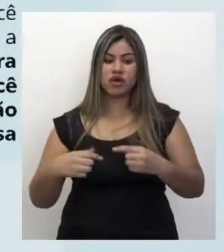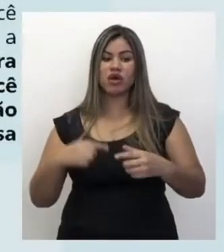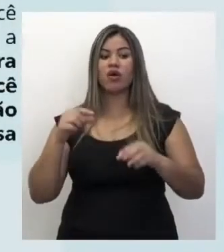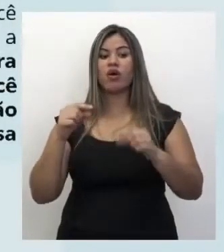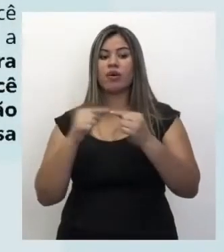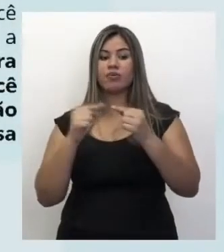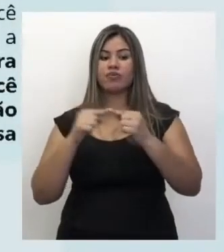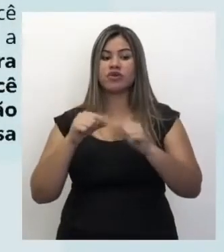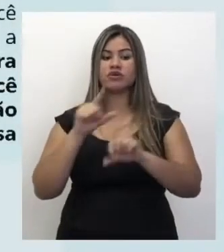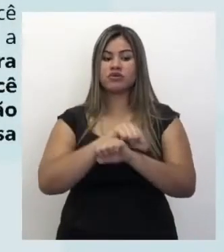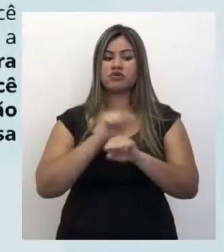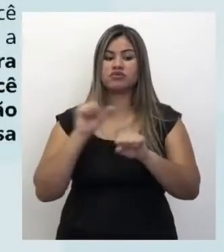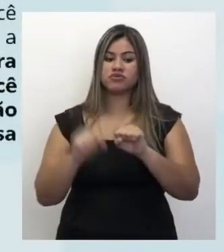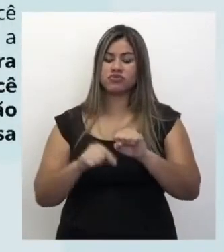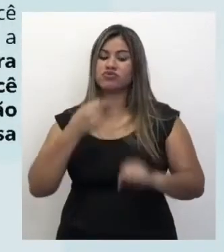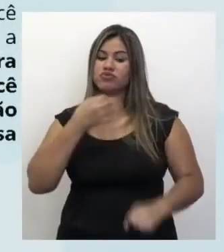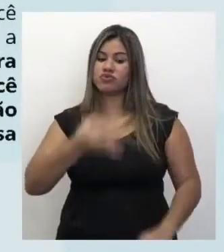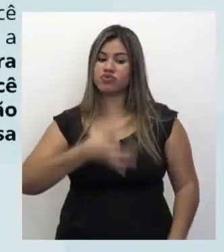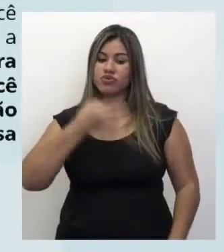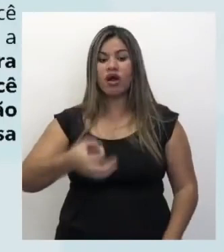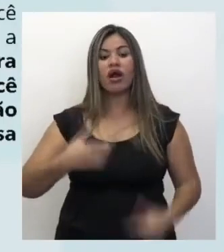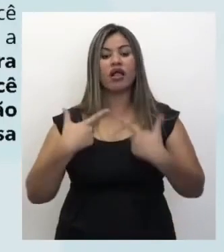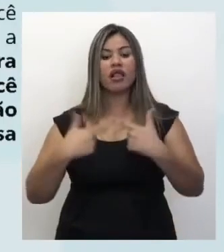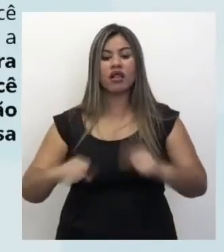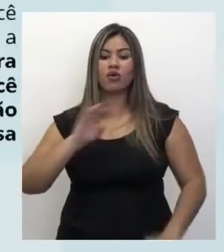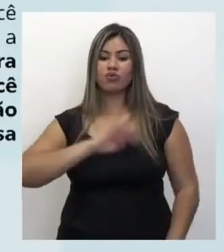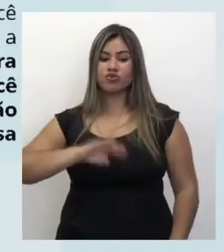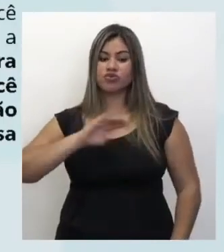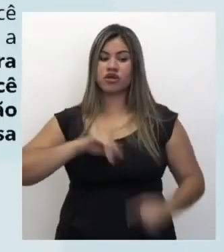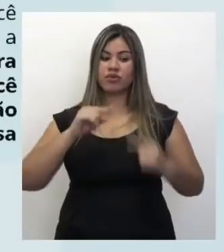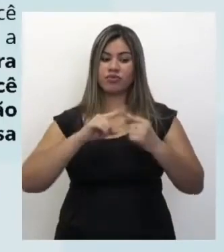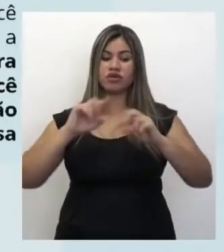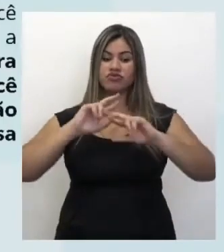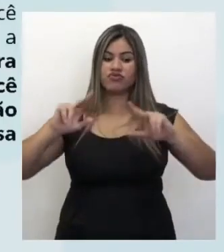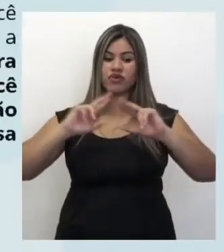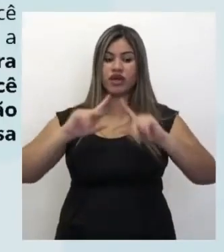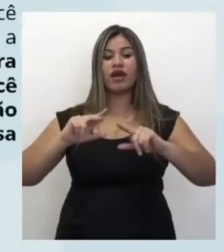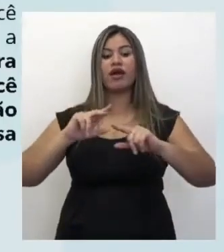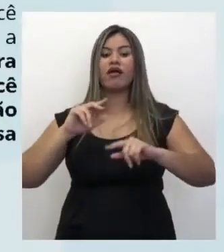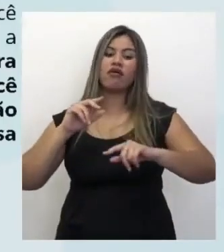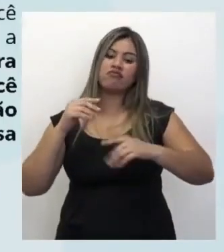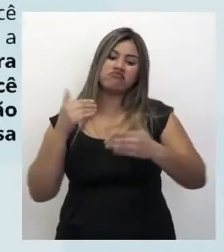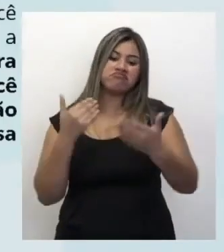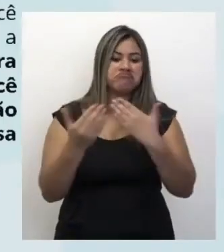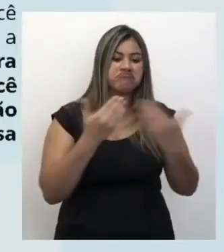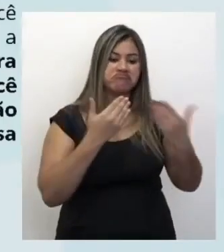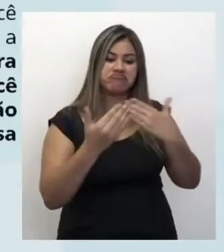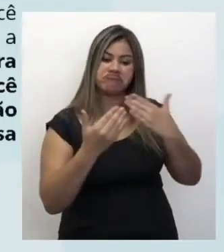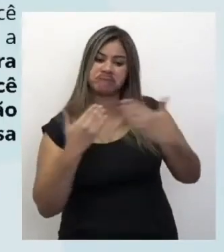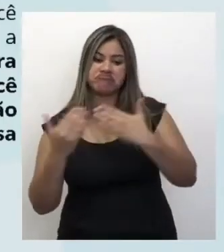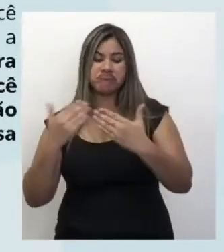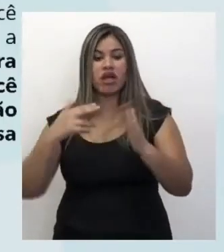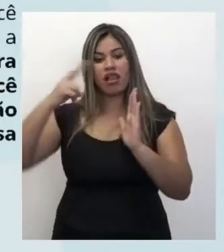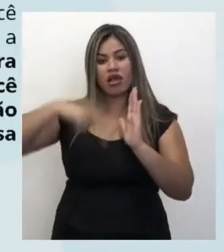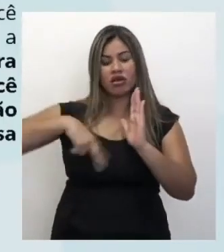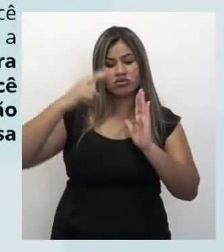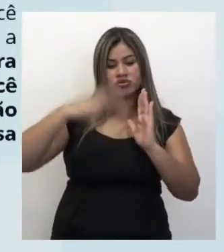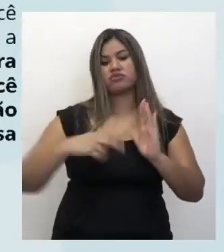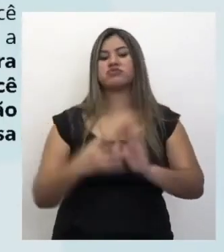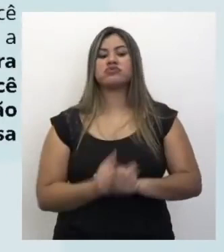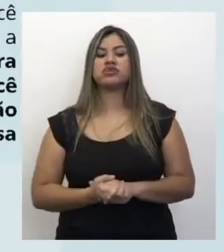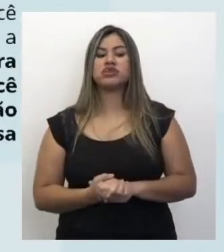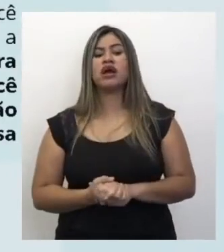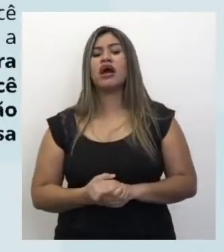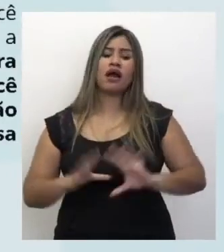língua portuguesa é usada para transmitir diferentes mensagens para diferentes interlocutores e diferentes leitores. Isso acontece